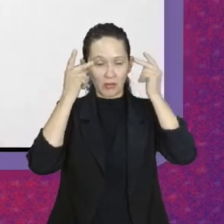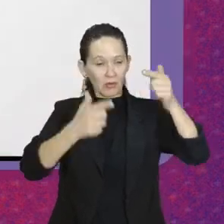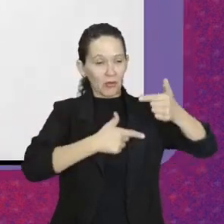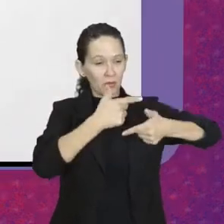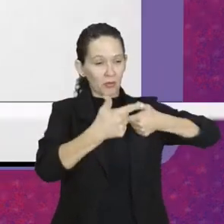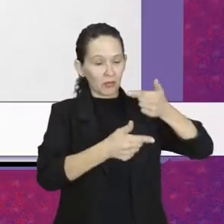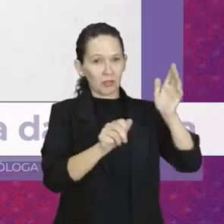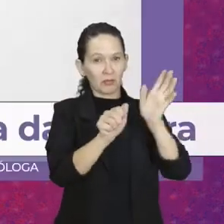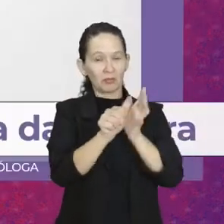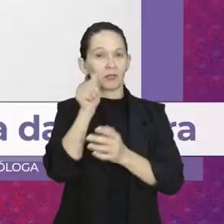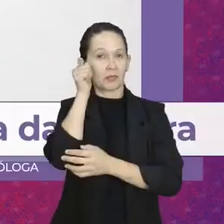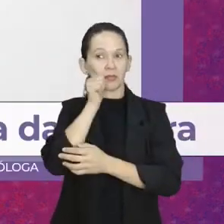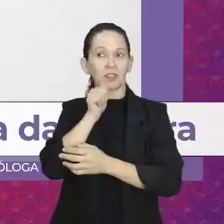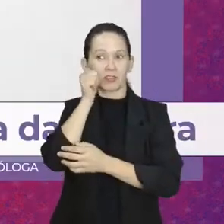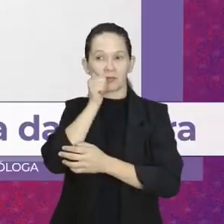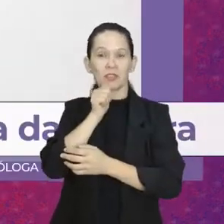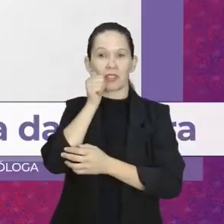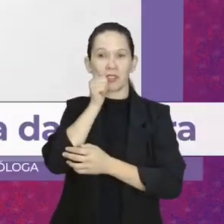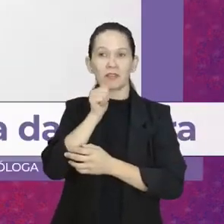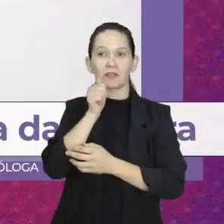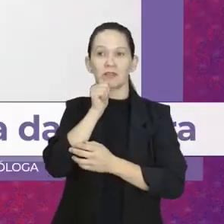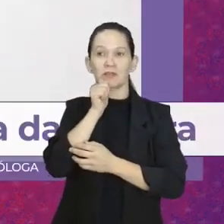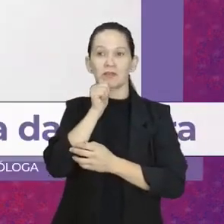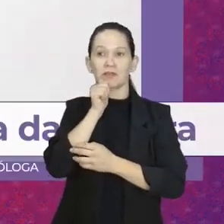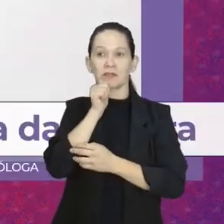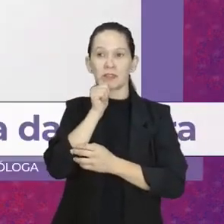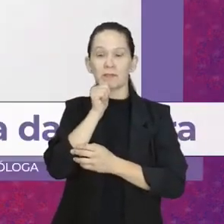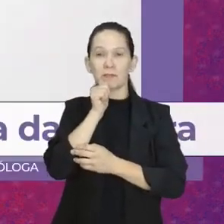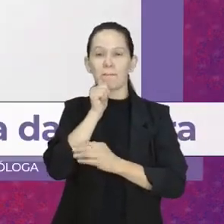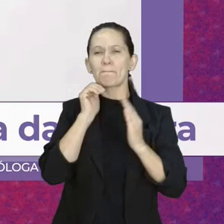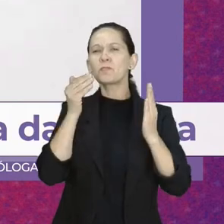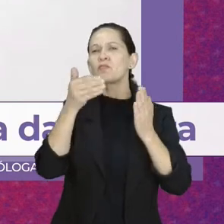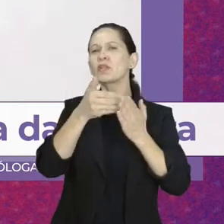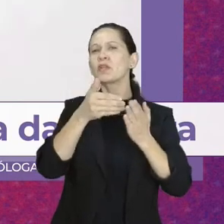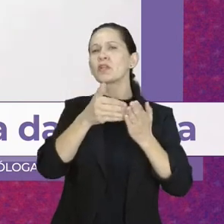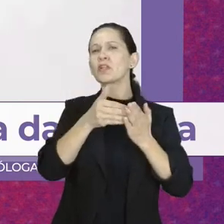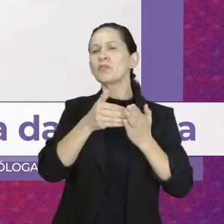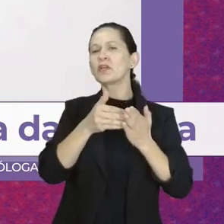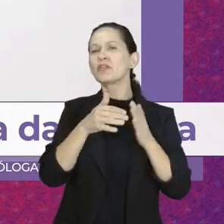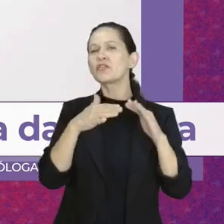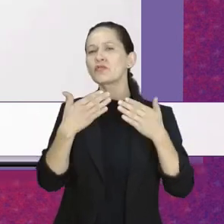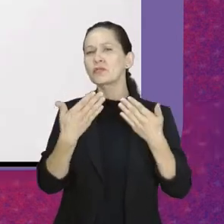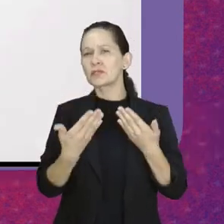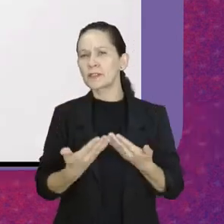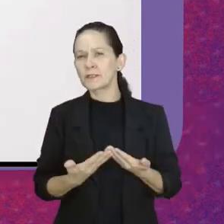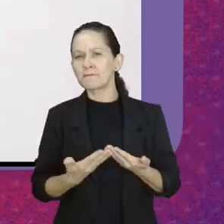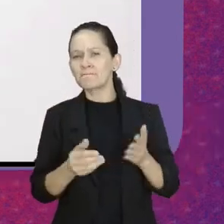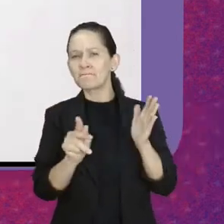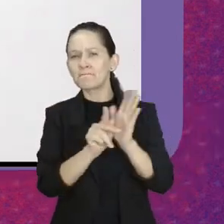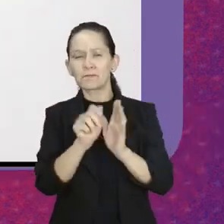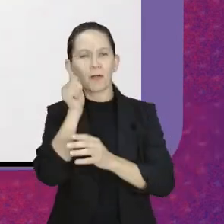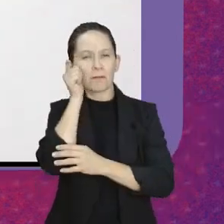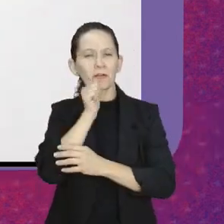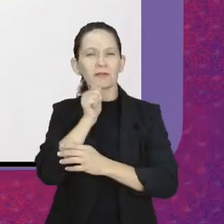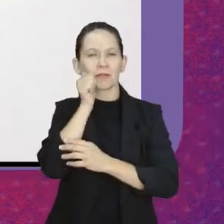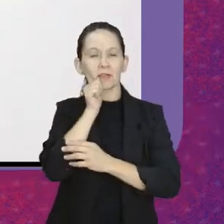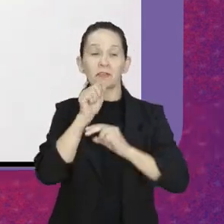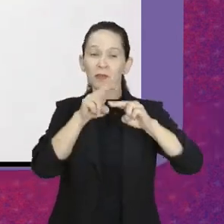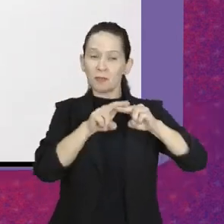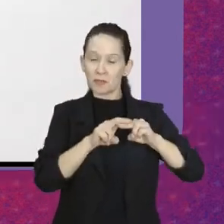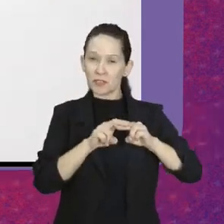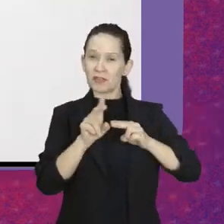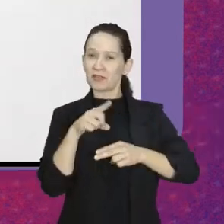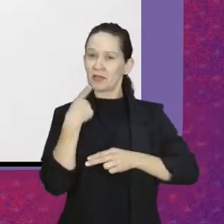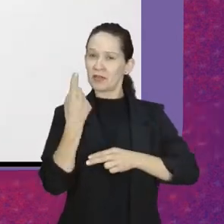pelo aprendizado na sociedade, nas famílias, como uma obrigação da mulher, né? Por que a gente não